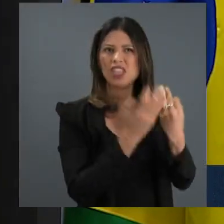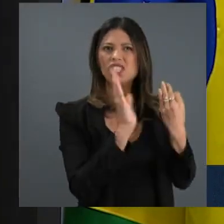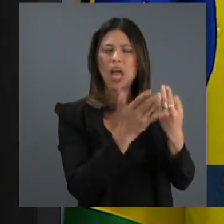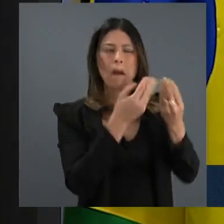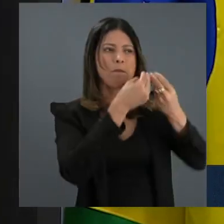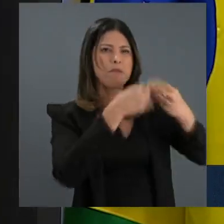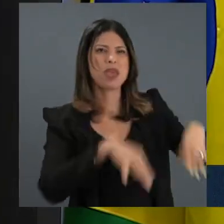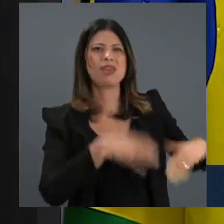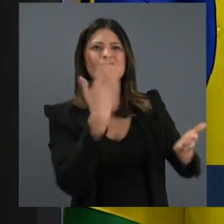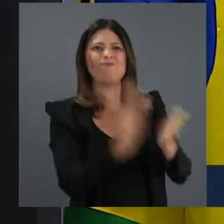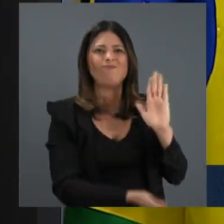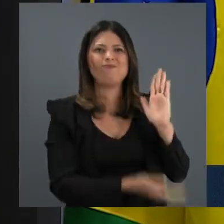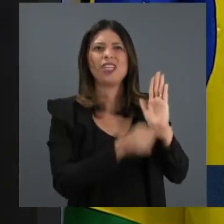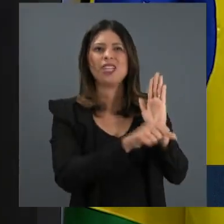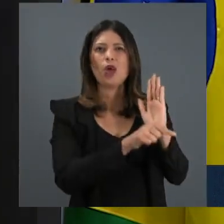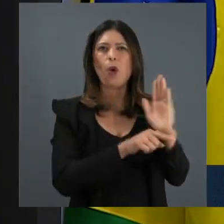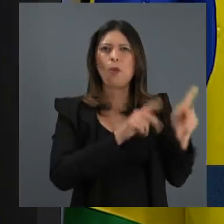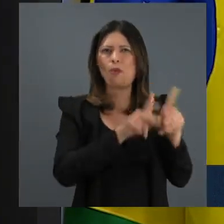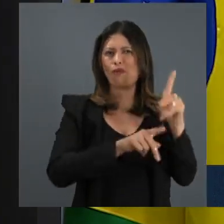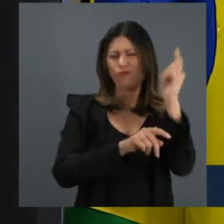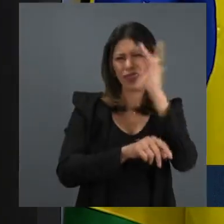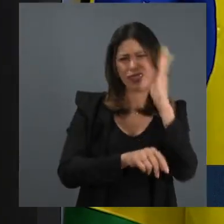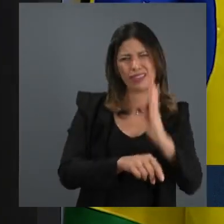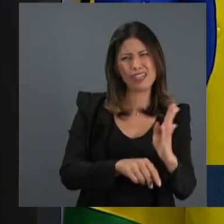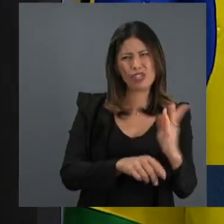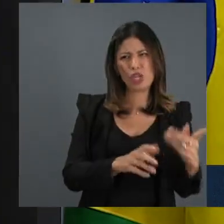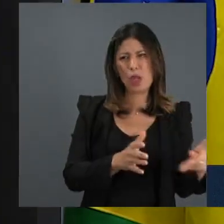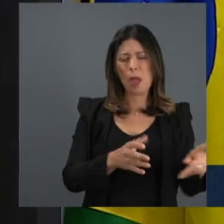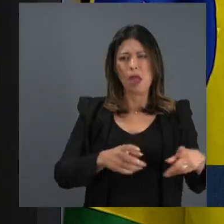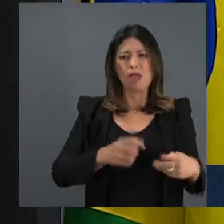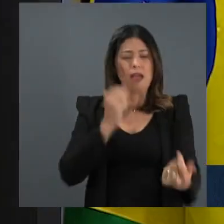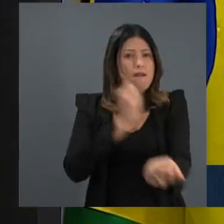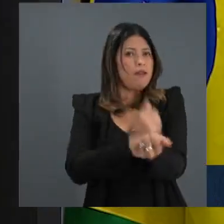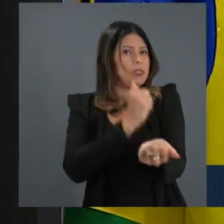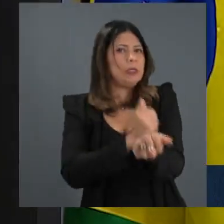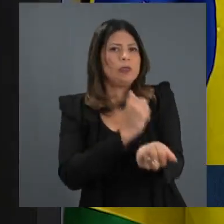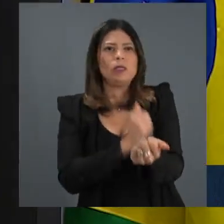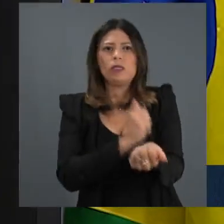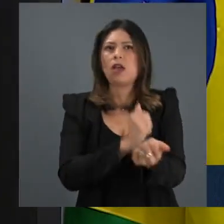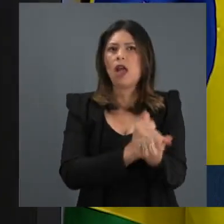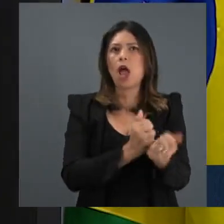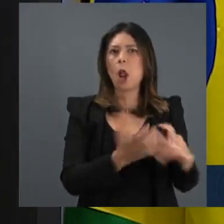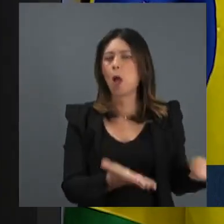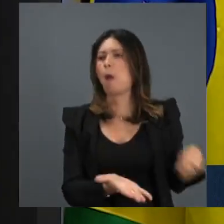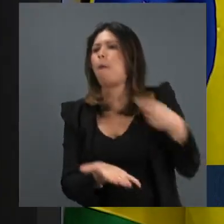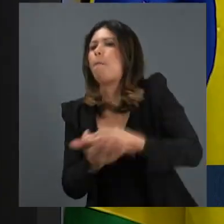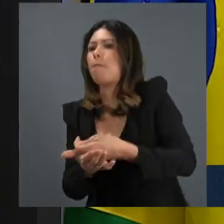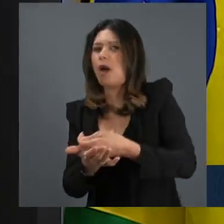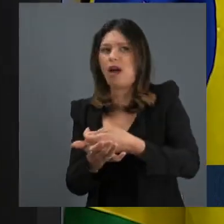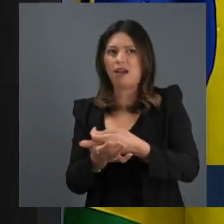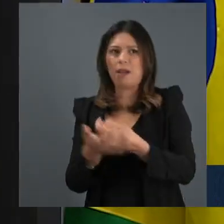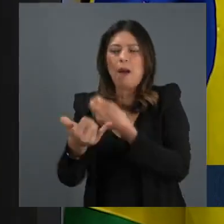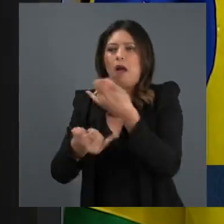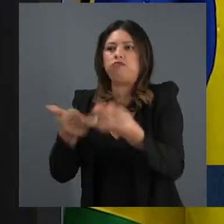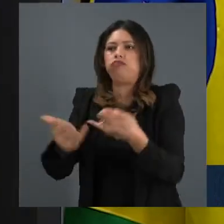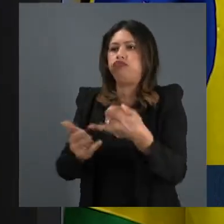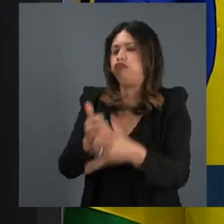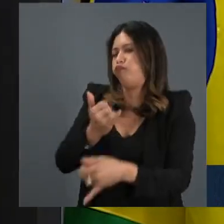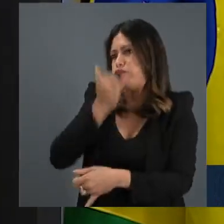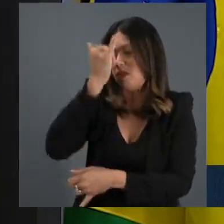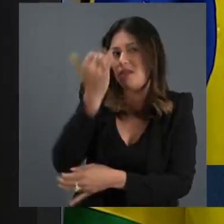pelo brasileiro com aposta esportiva. É uma tragédia, é um absurdo o que está acontecendo. A gente não pode aumentar isso, é nosso dever,